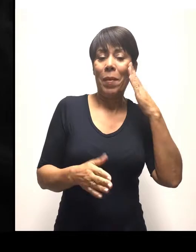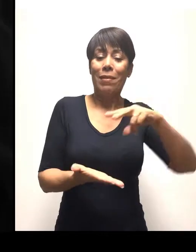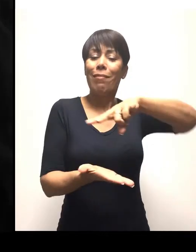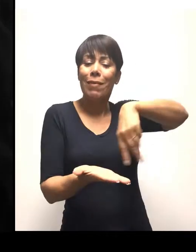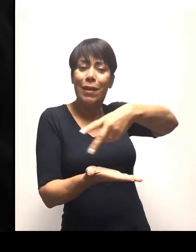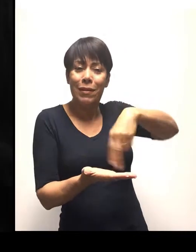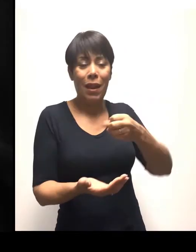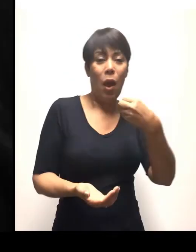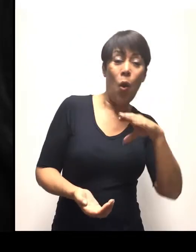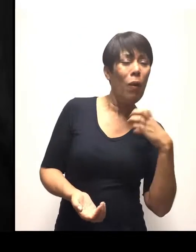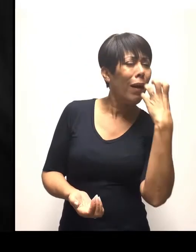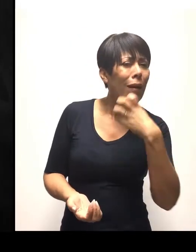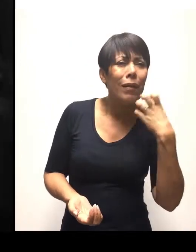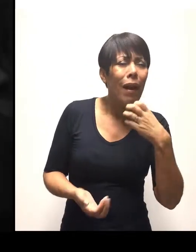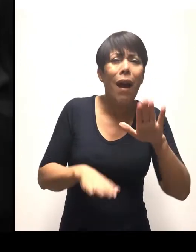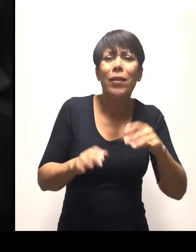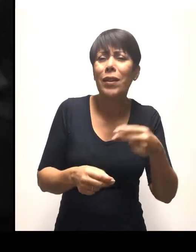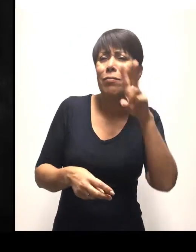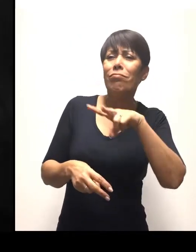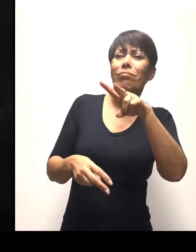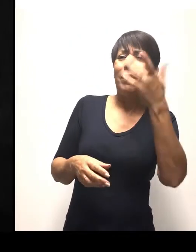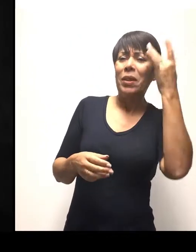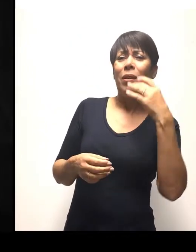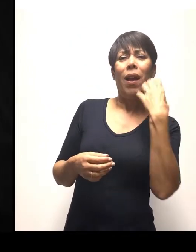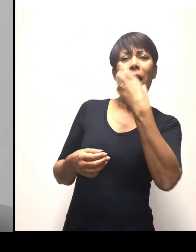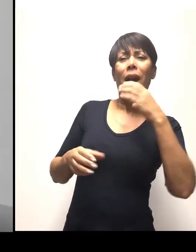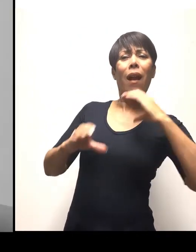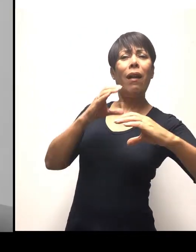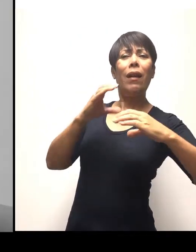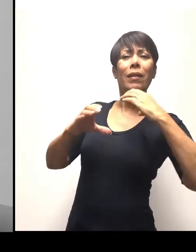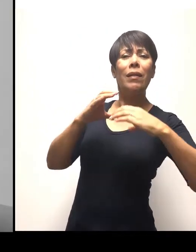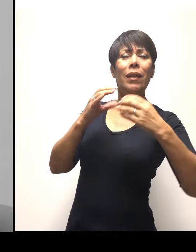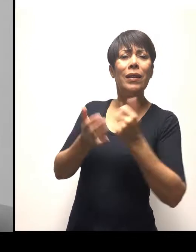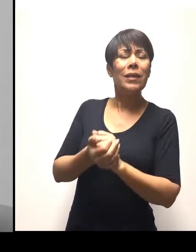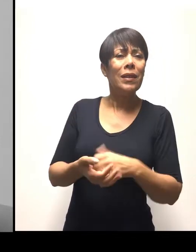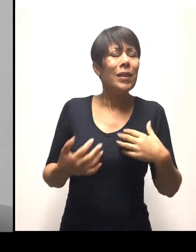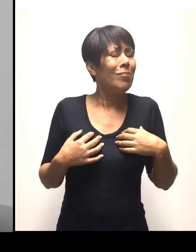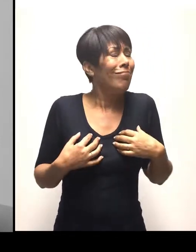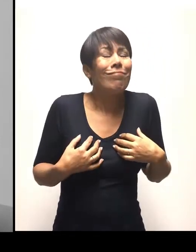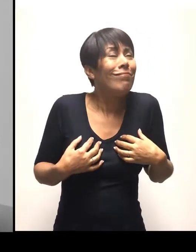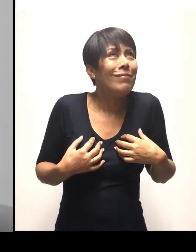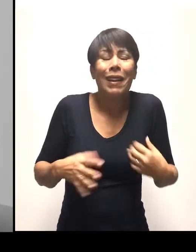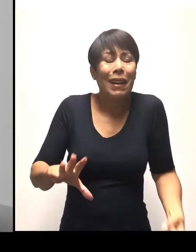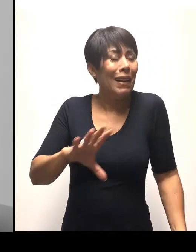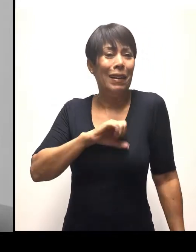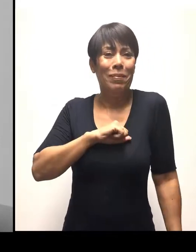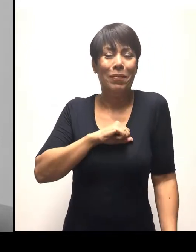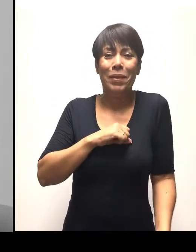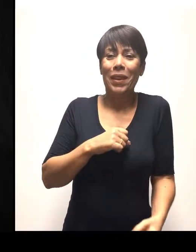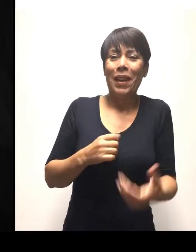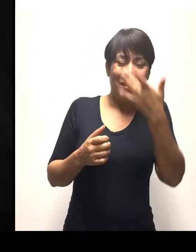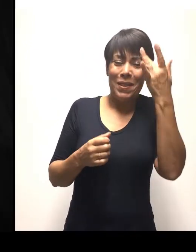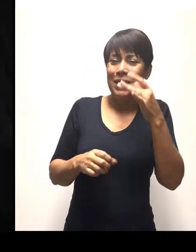eu soubesse cantar, gente, quando eu vejo as pessoas cantando, por exemplo, eu sou apaixonada por Nina Simone, né? Eu entro em êxtase quando eu vejo